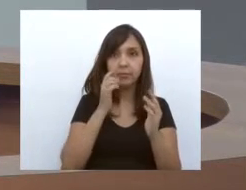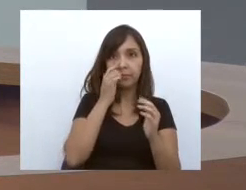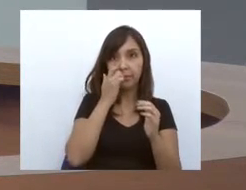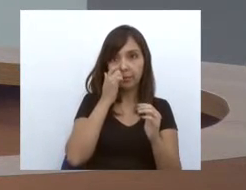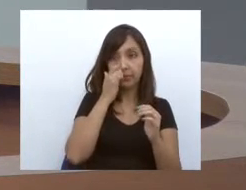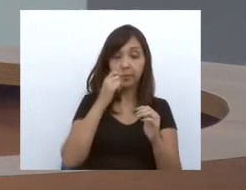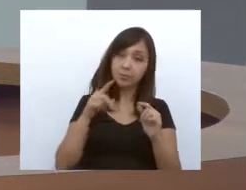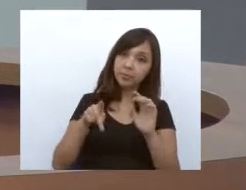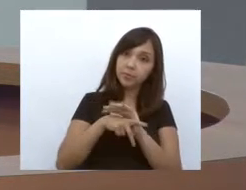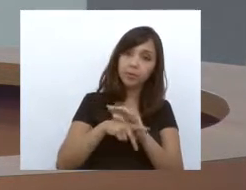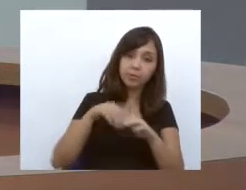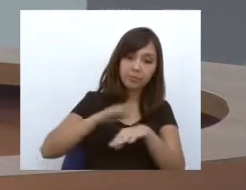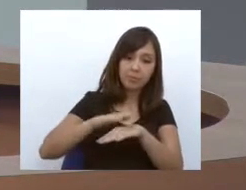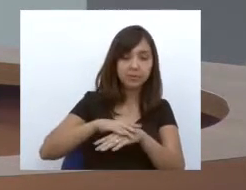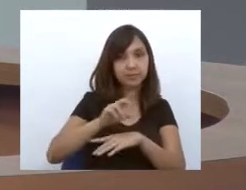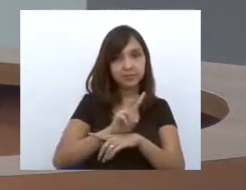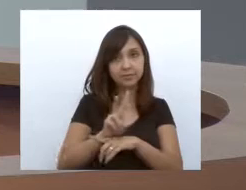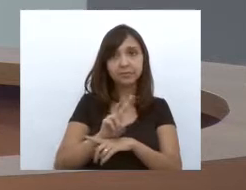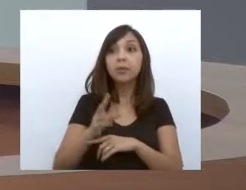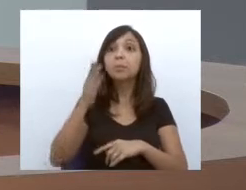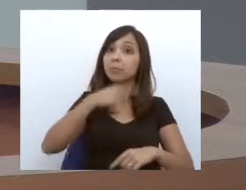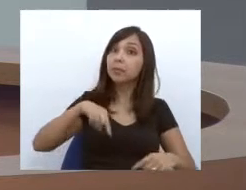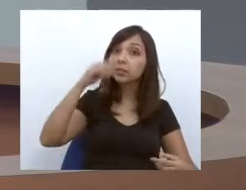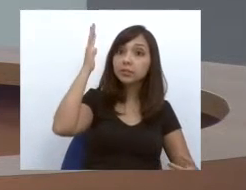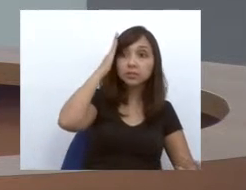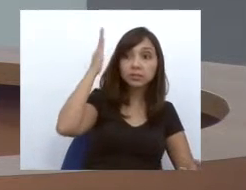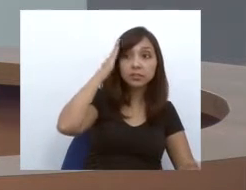partir de nós. Mas